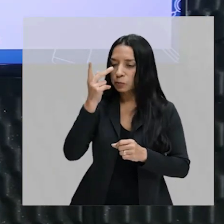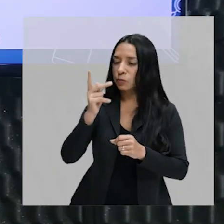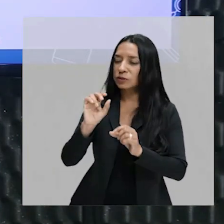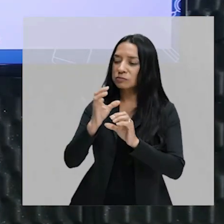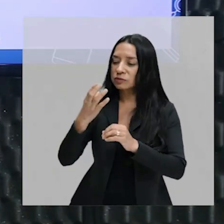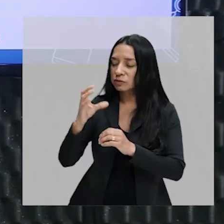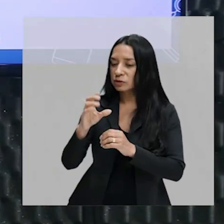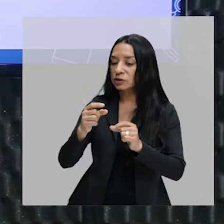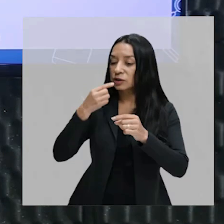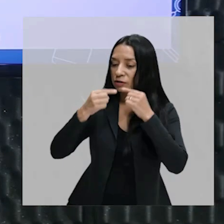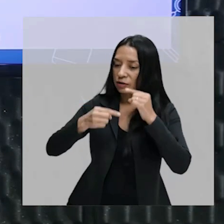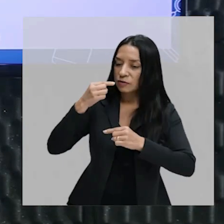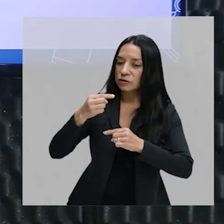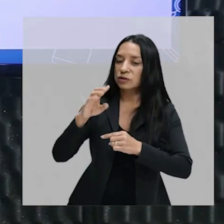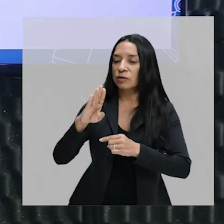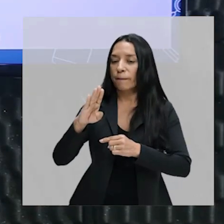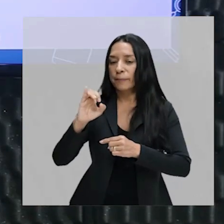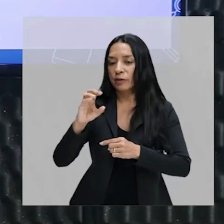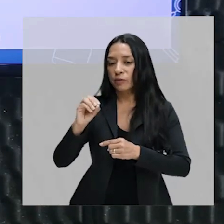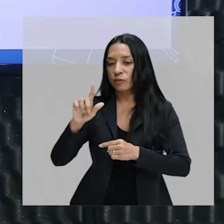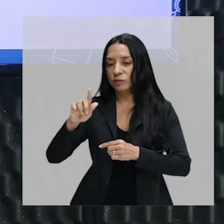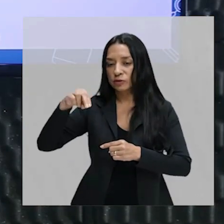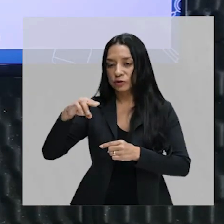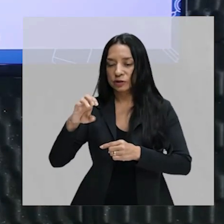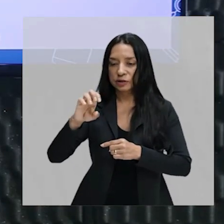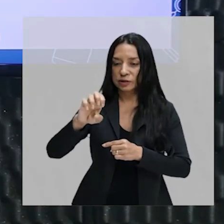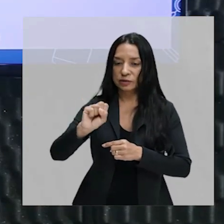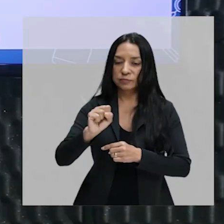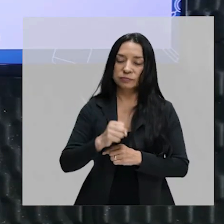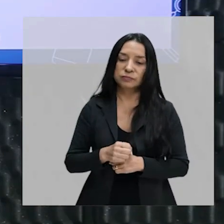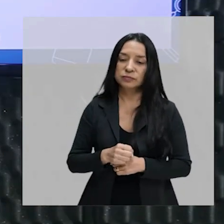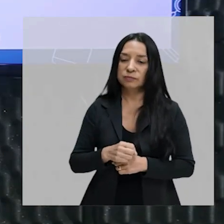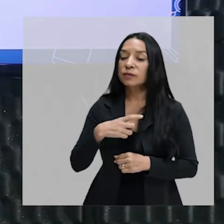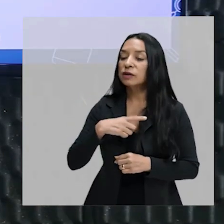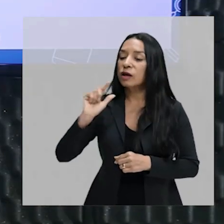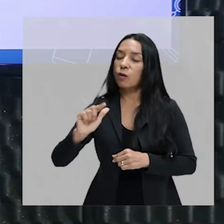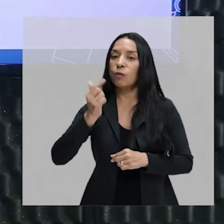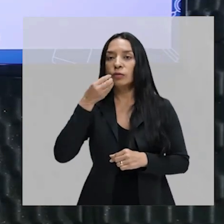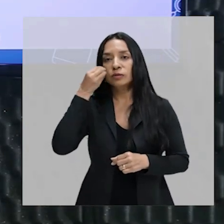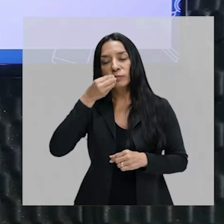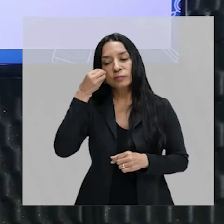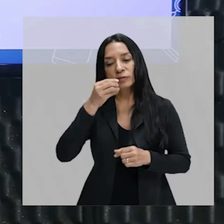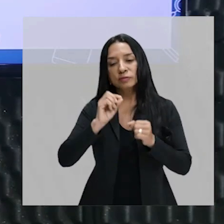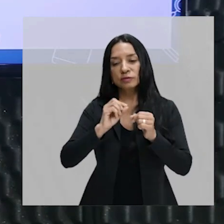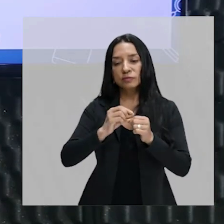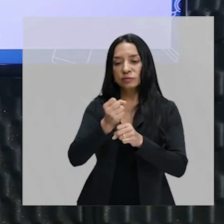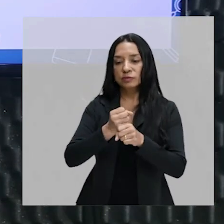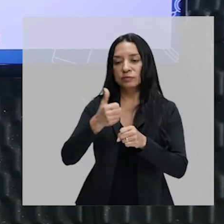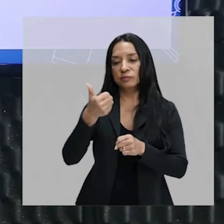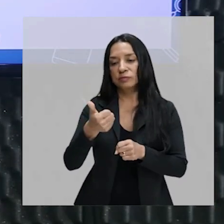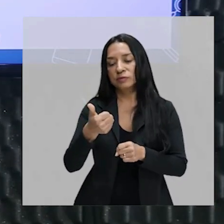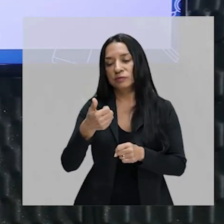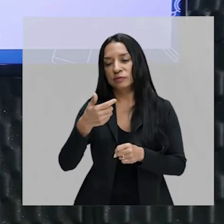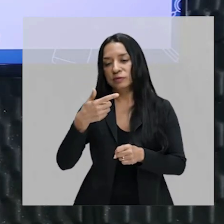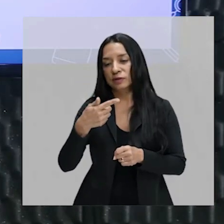temos um outro experimento né o francês Louis dioblot realizou em 1711 o